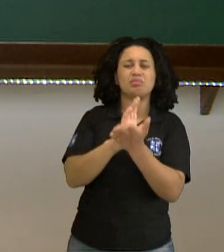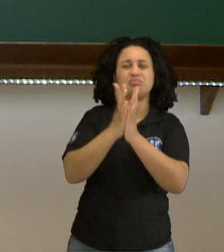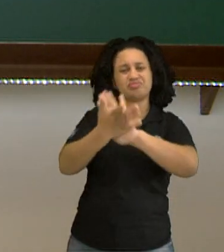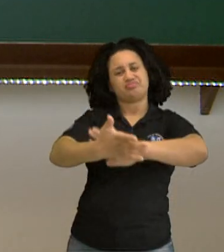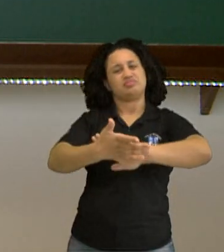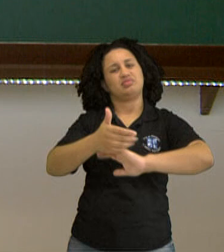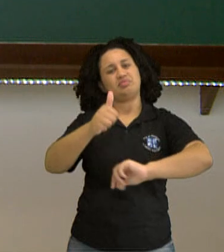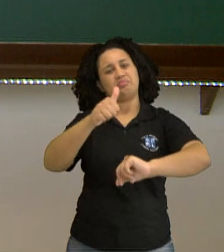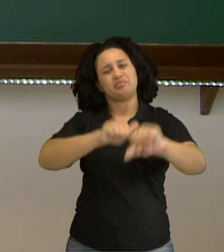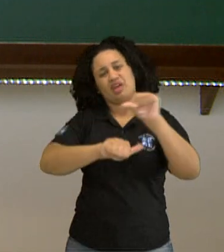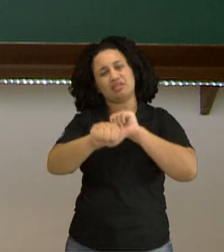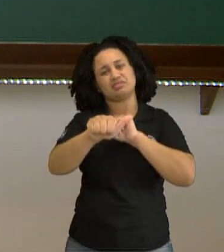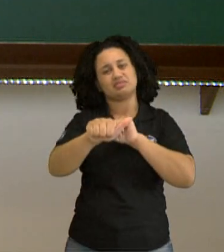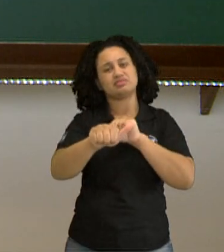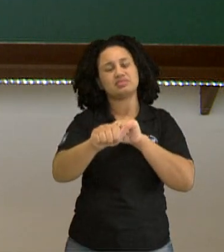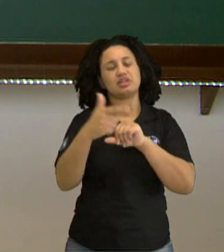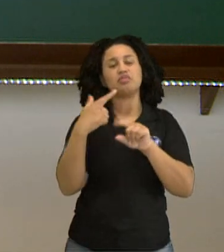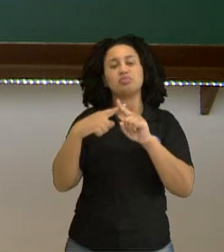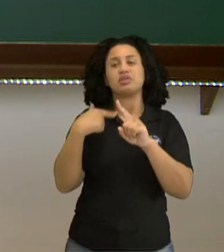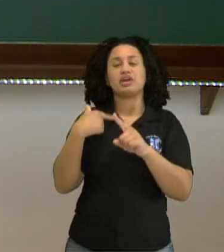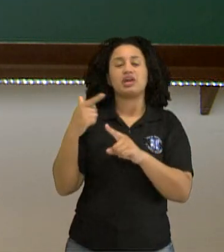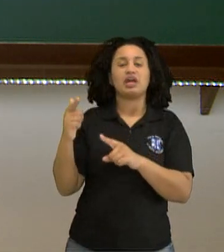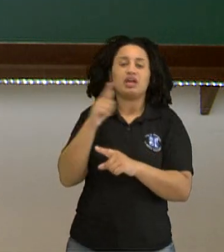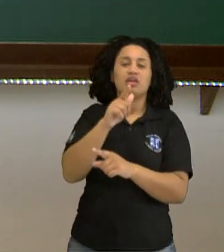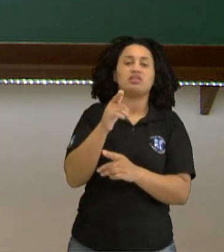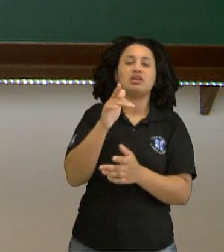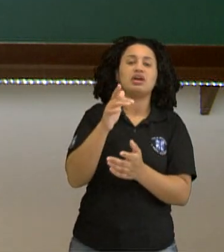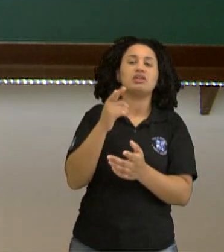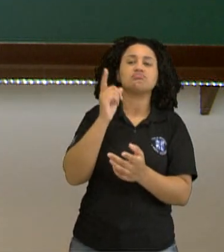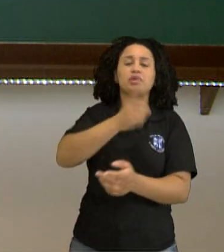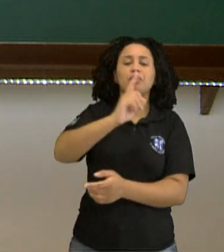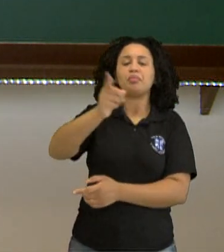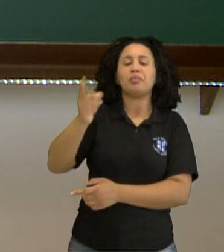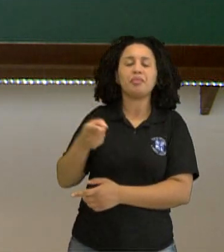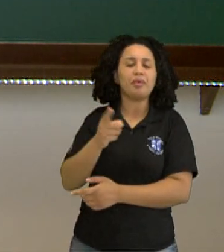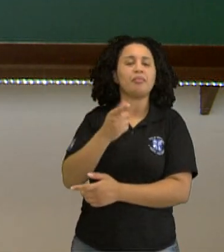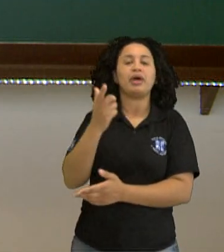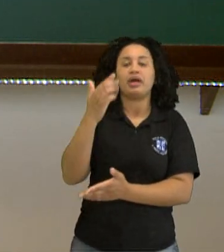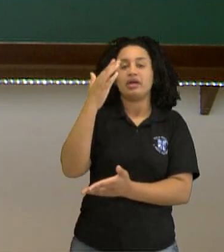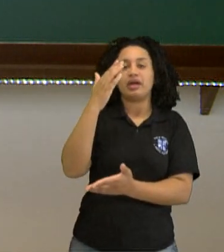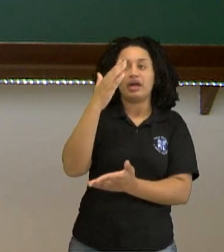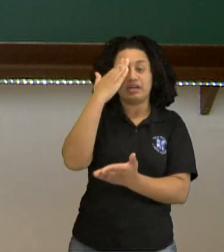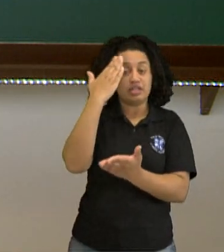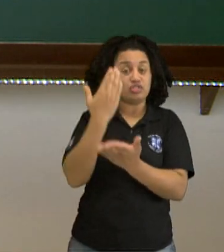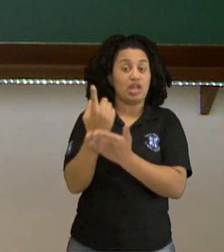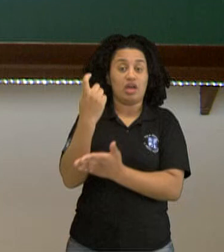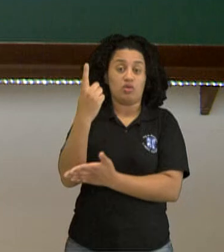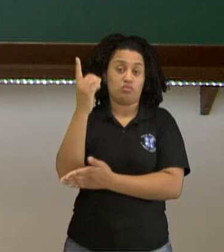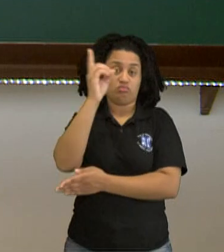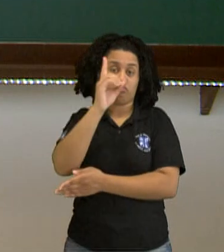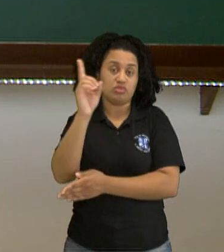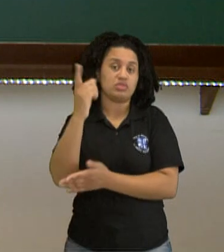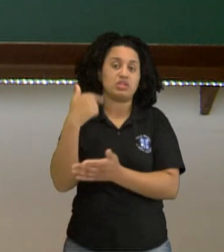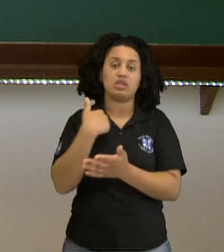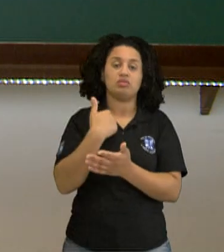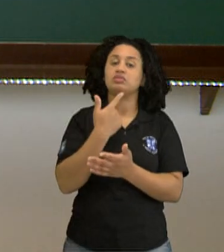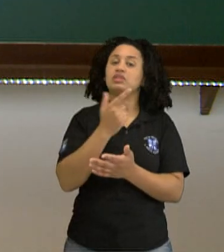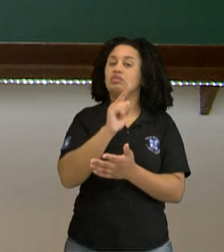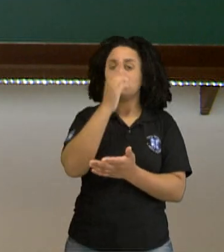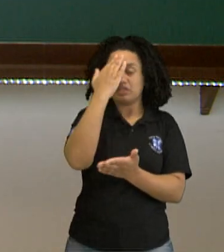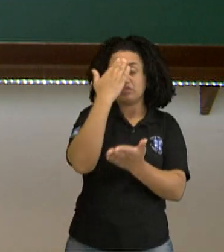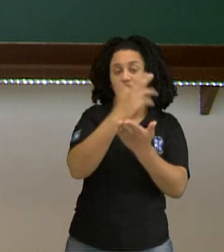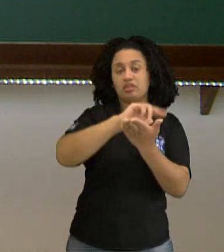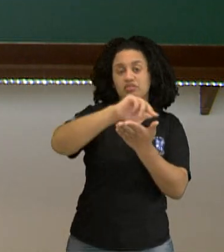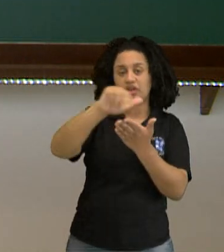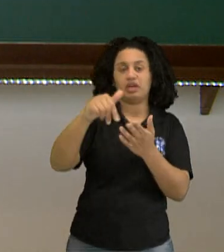desfigurada. Né? A imposição do monoteísmo sobre um politeísmo, né? A imposição de um trabalho escravo